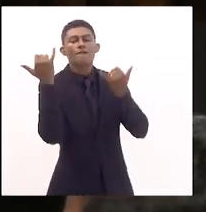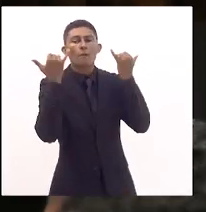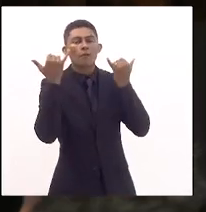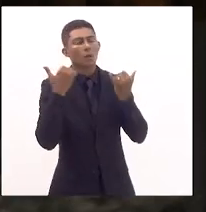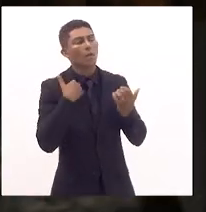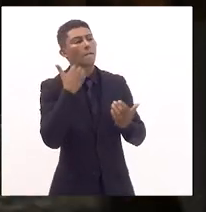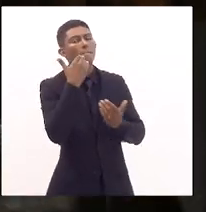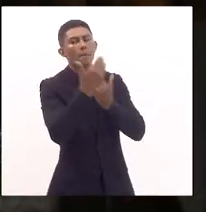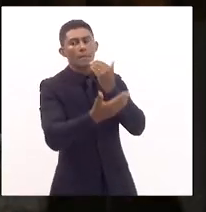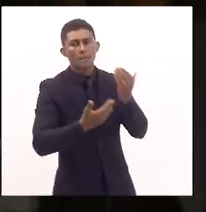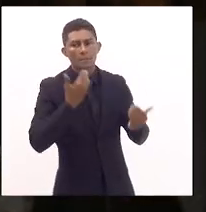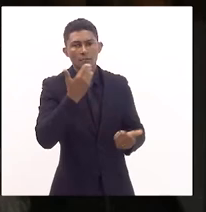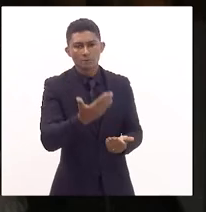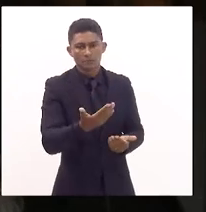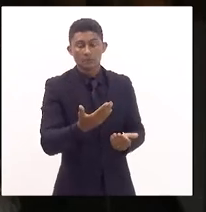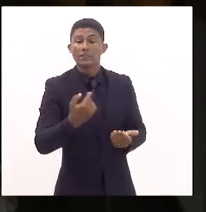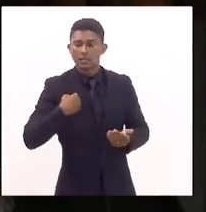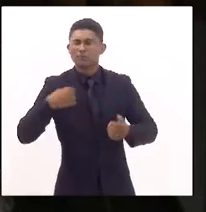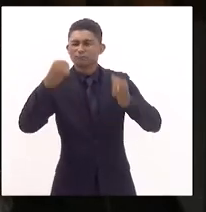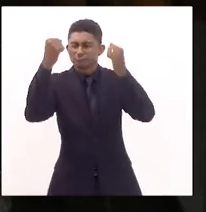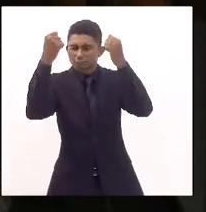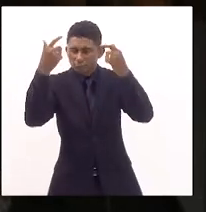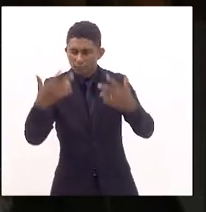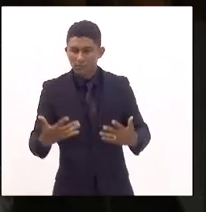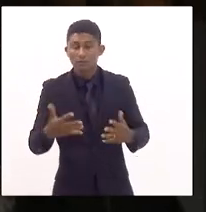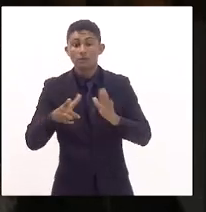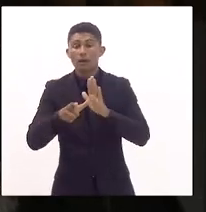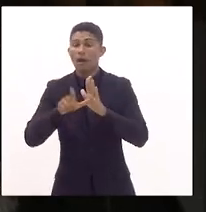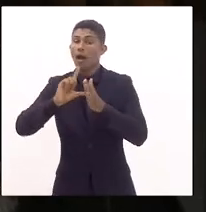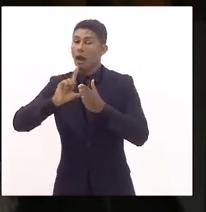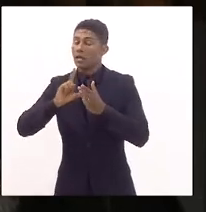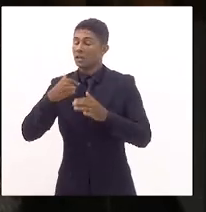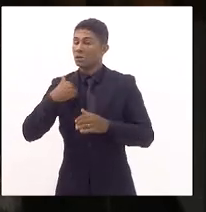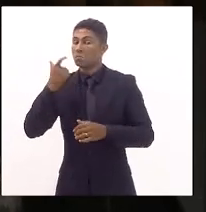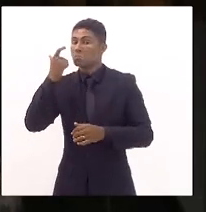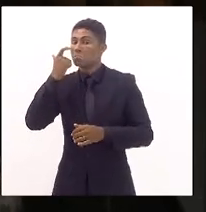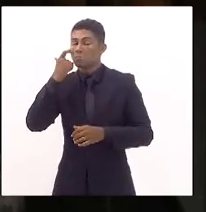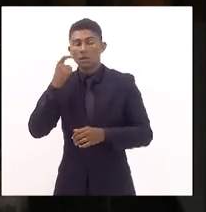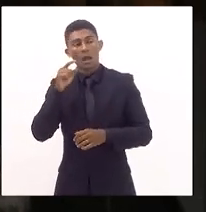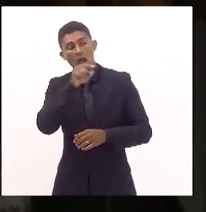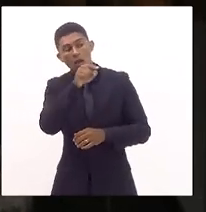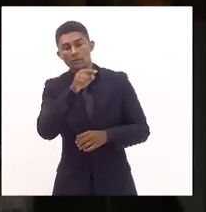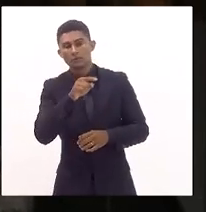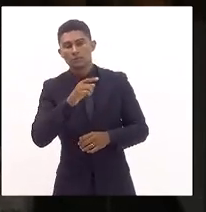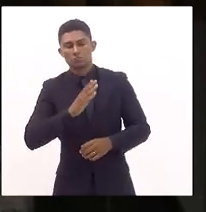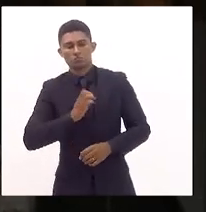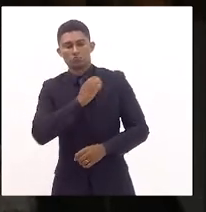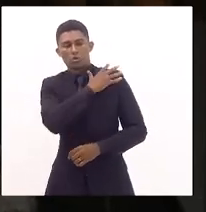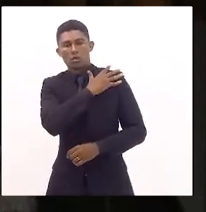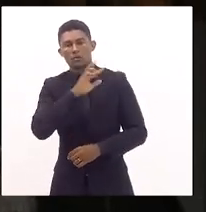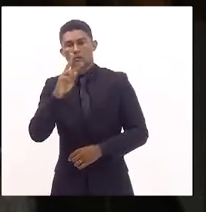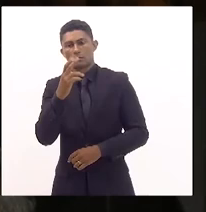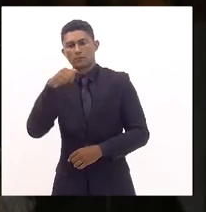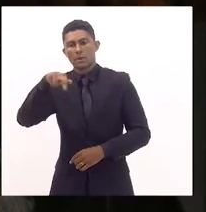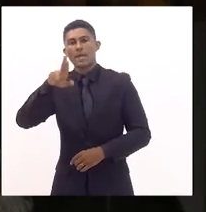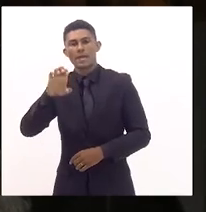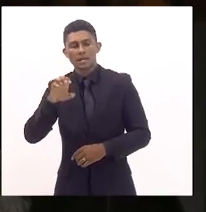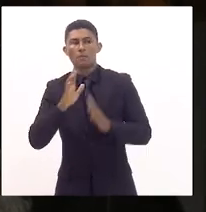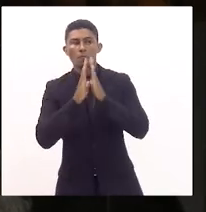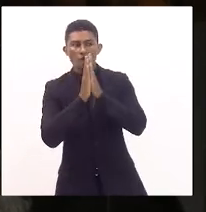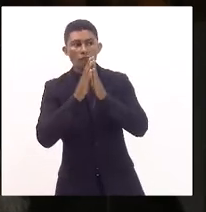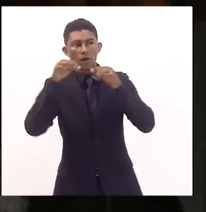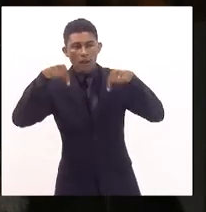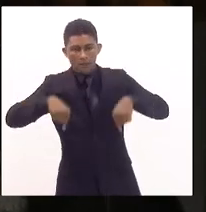antes que eu comece a minha fala, eu espero sinceramente que o Coronel Henrique ele tenha respeito por